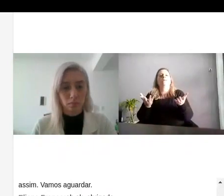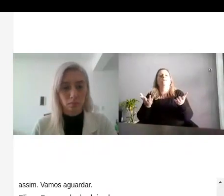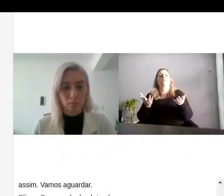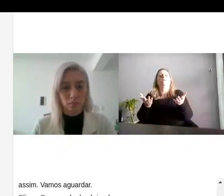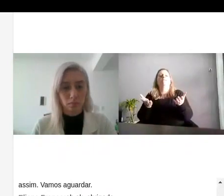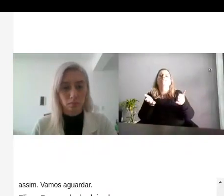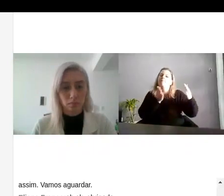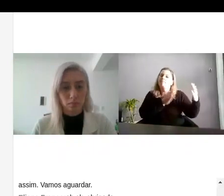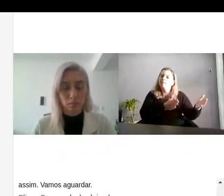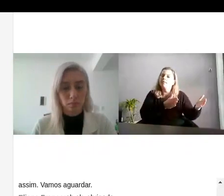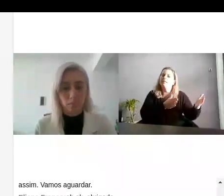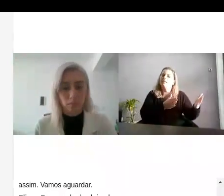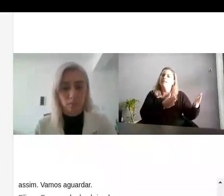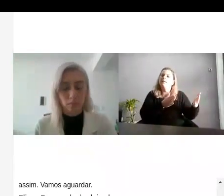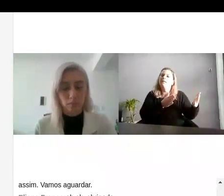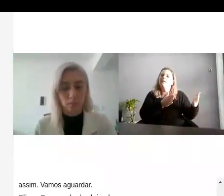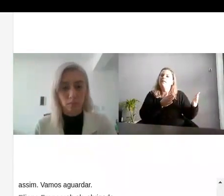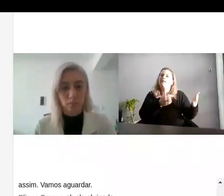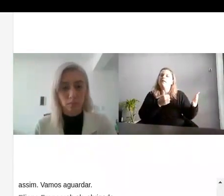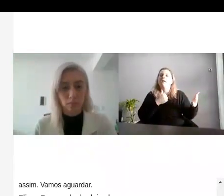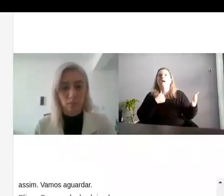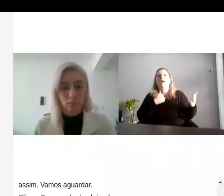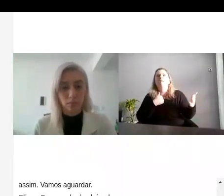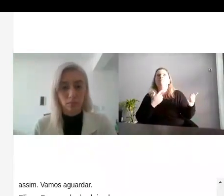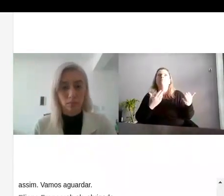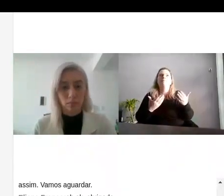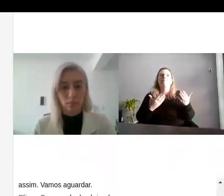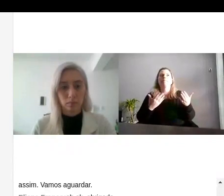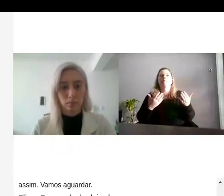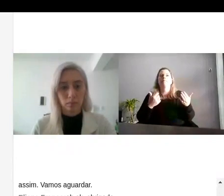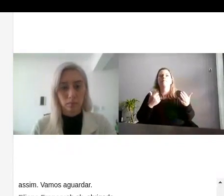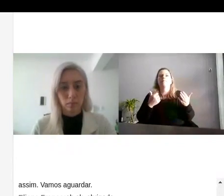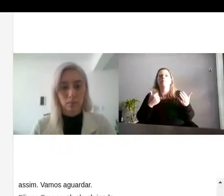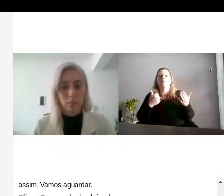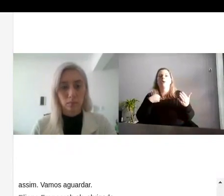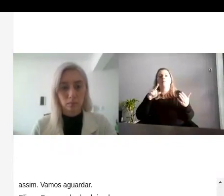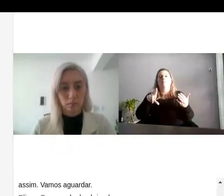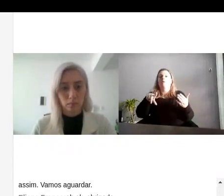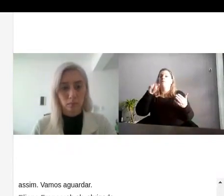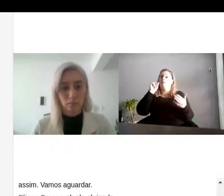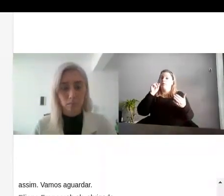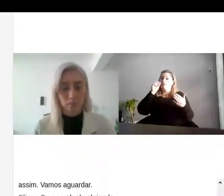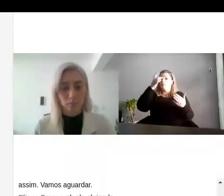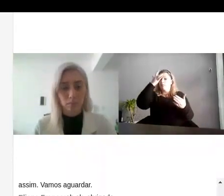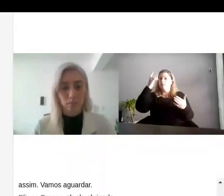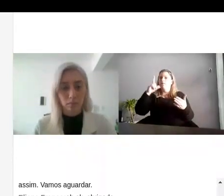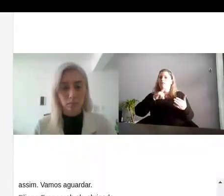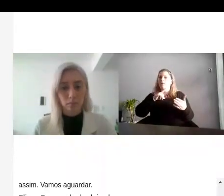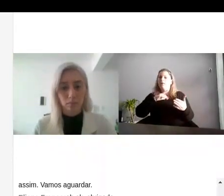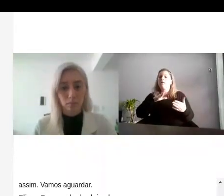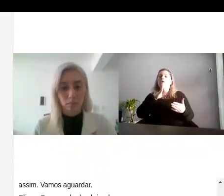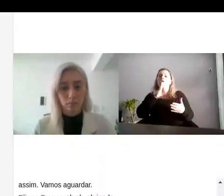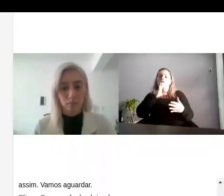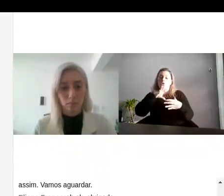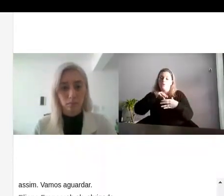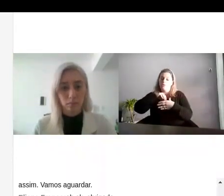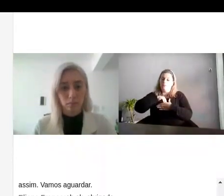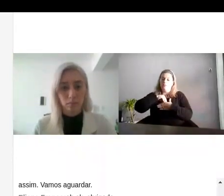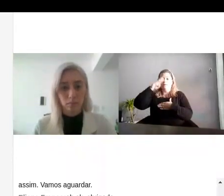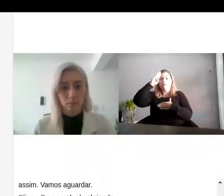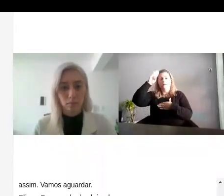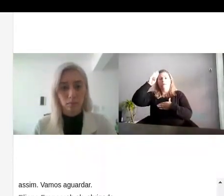prefiro que nós tenhamos pessoas que tenham conhecimento acadêmico para falar num seminário acadêmico do